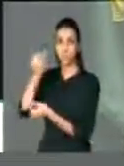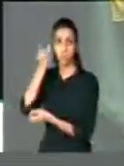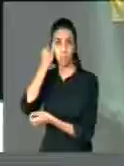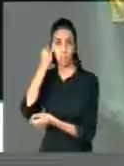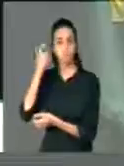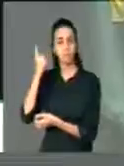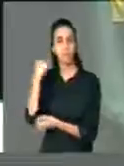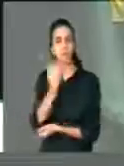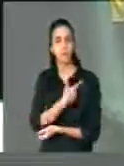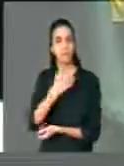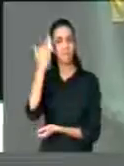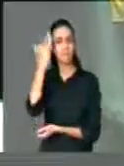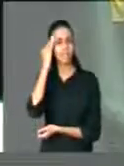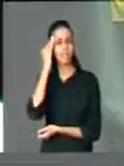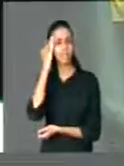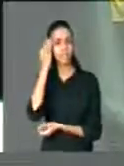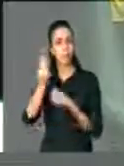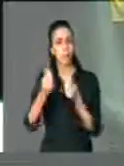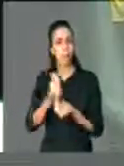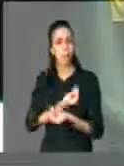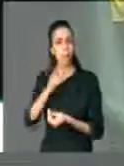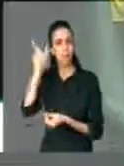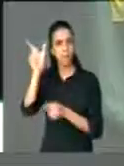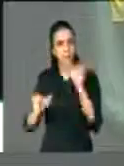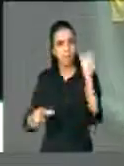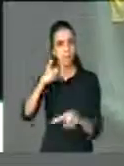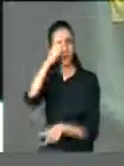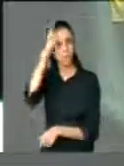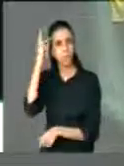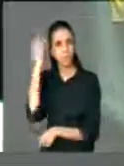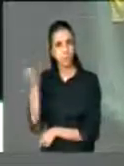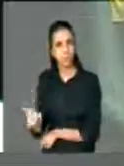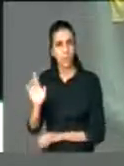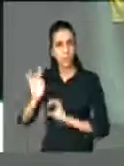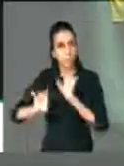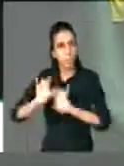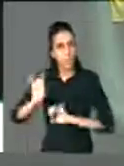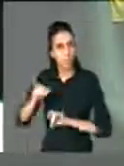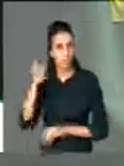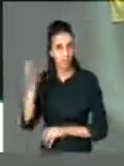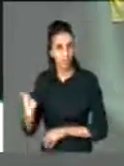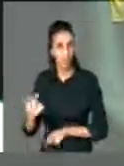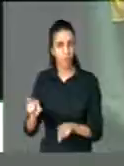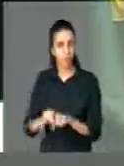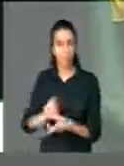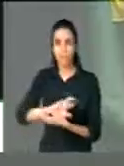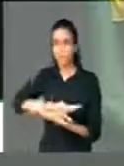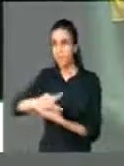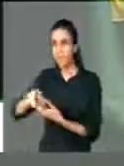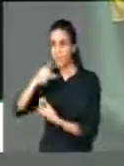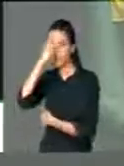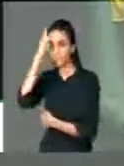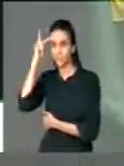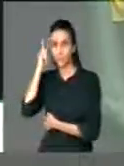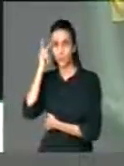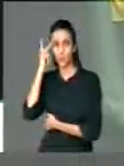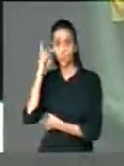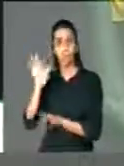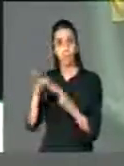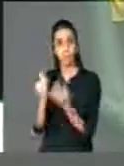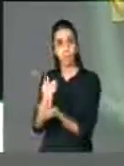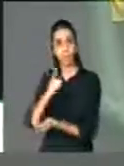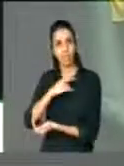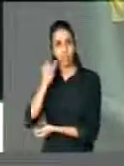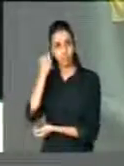possa compreender a vida dessas pessoas especiais e que são especiais na vida de muita gente que tem a oportunidade de conviver com elas. Então,